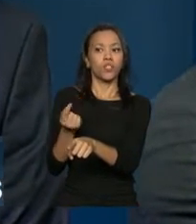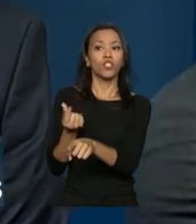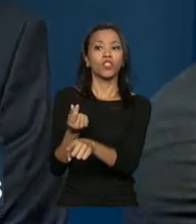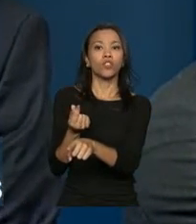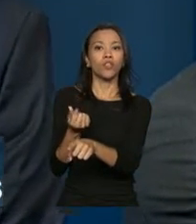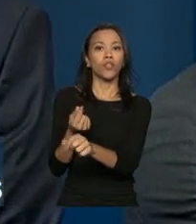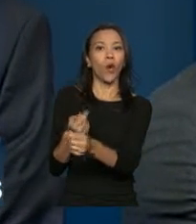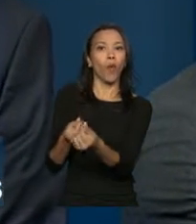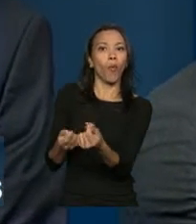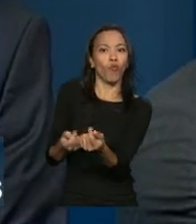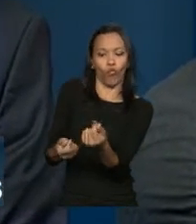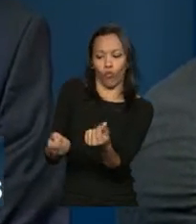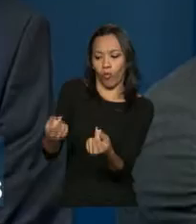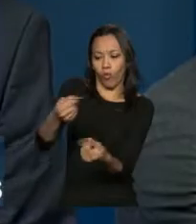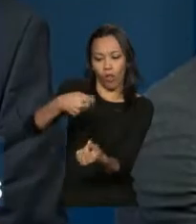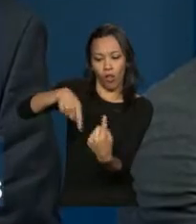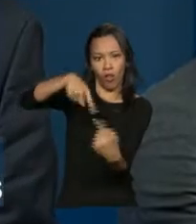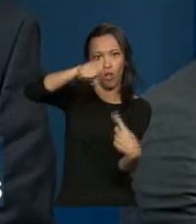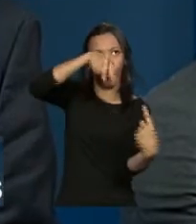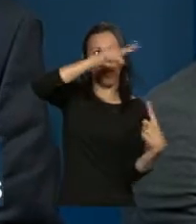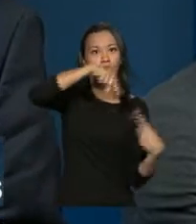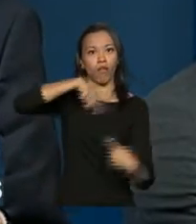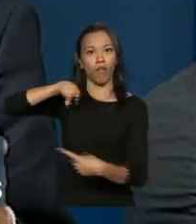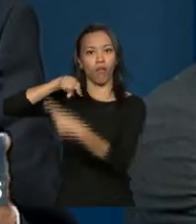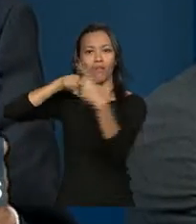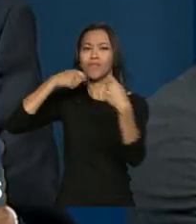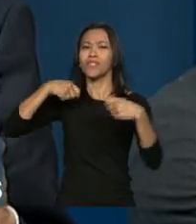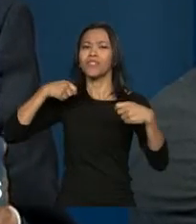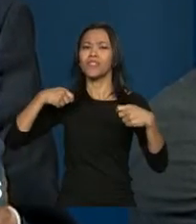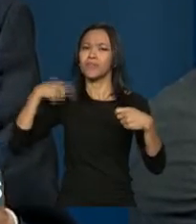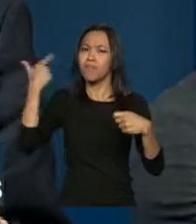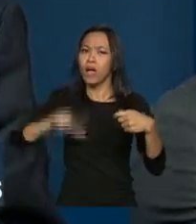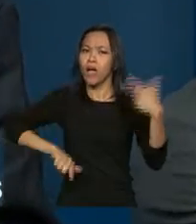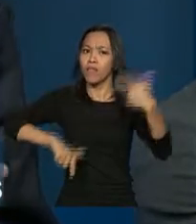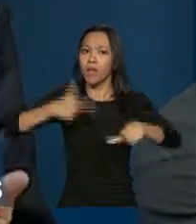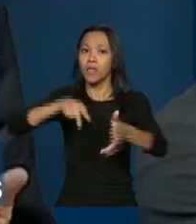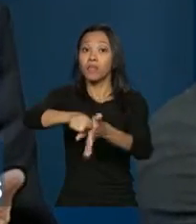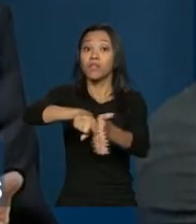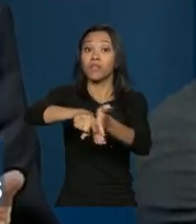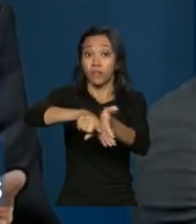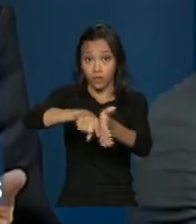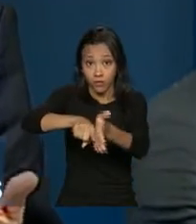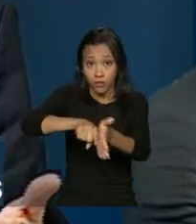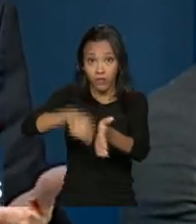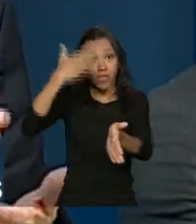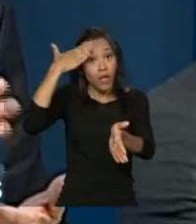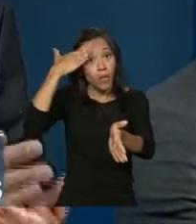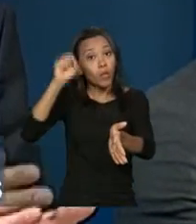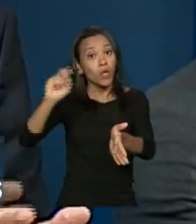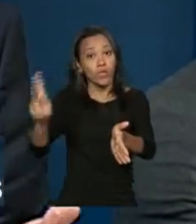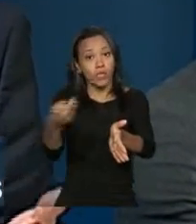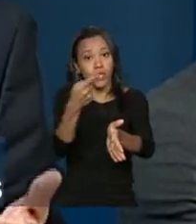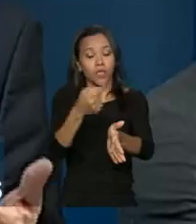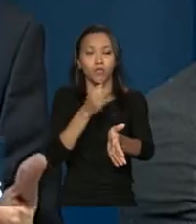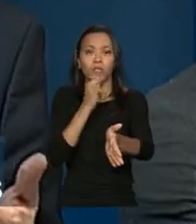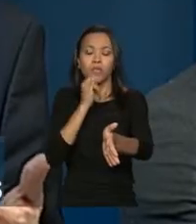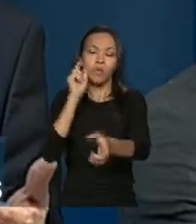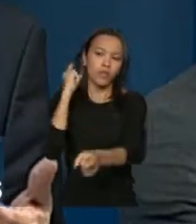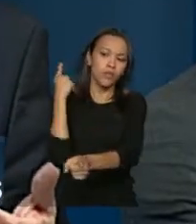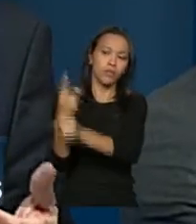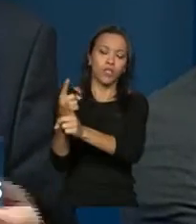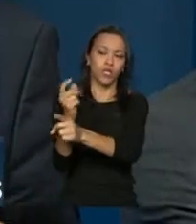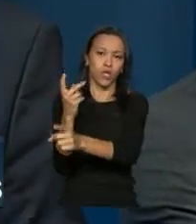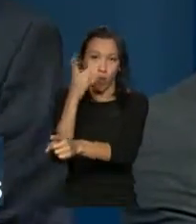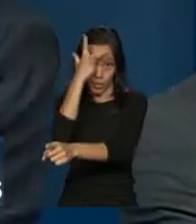dados financeiros tão imediatamente. Você precisa de todo o processo. Você precisa do processo de identificação